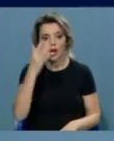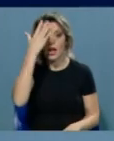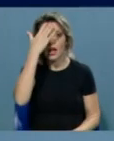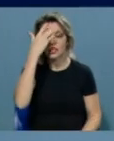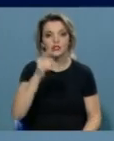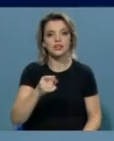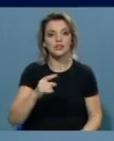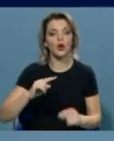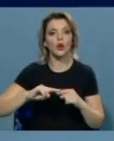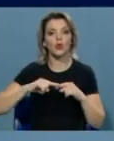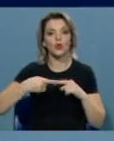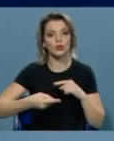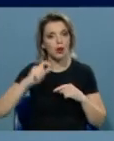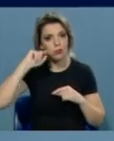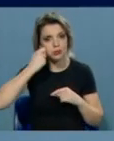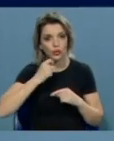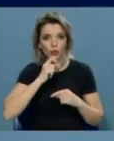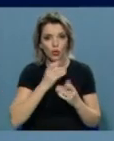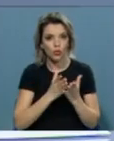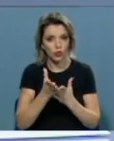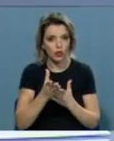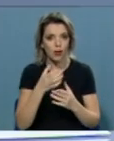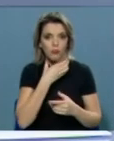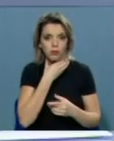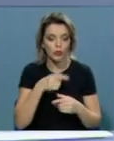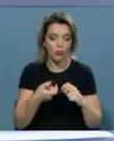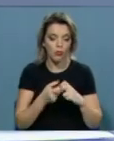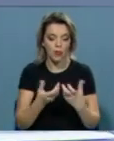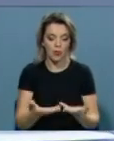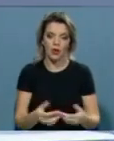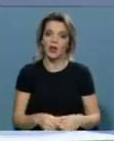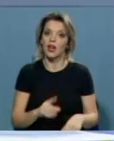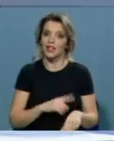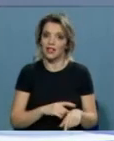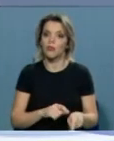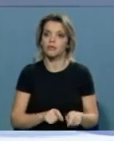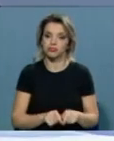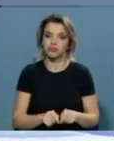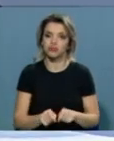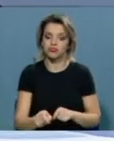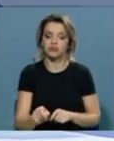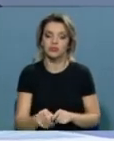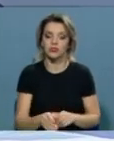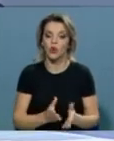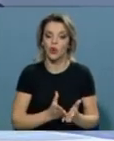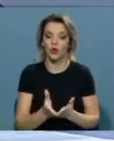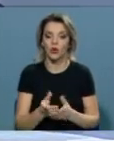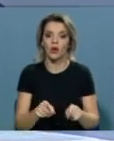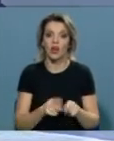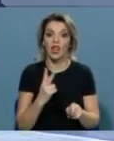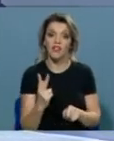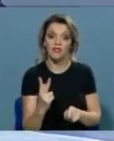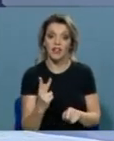os efeitos desta crise podem procurar vão perdurar durante o tempo a volta como um refri ou vai ser só a serem